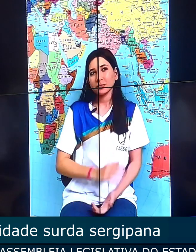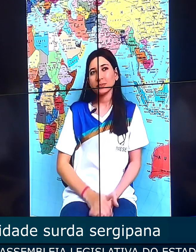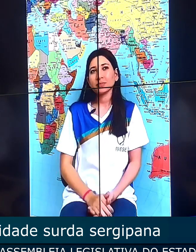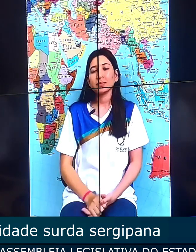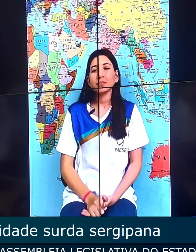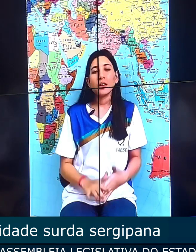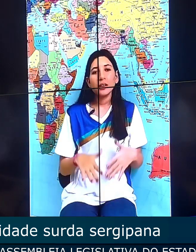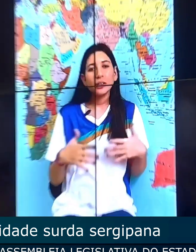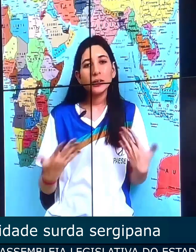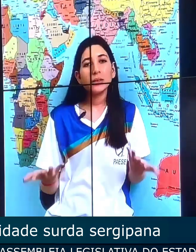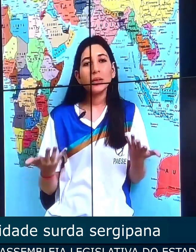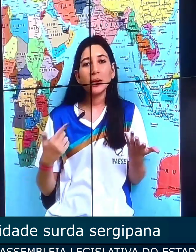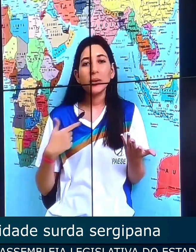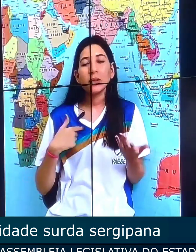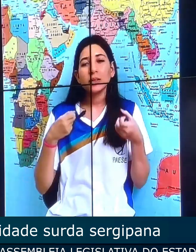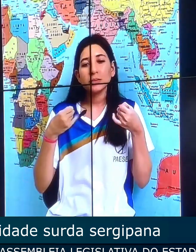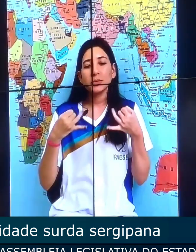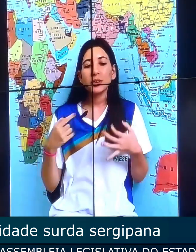médio.